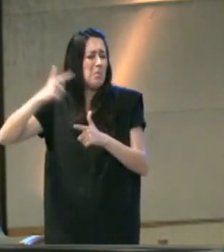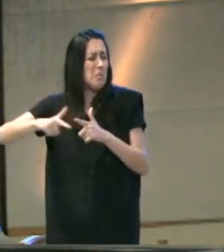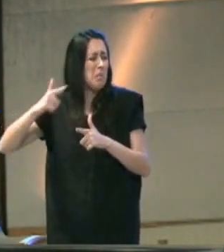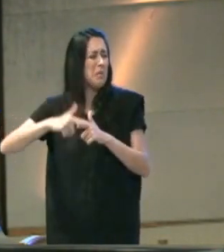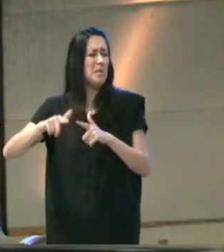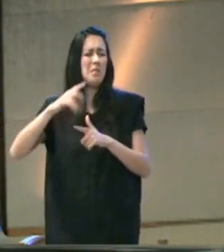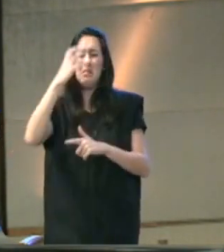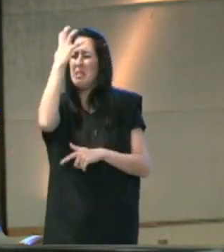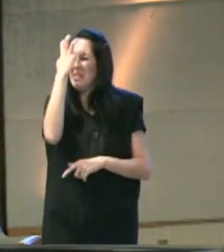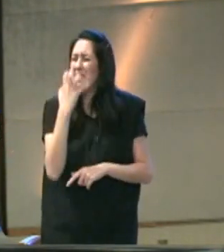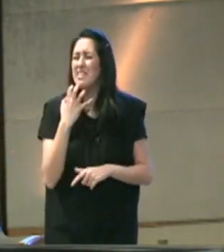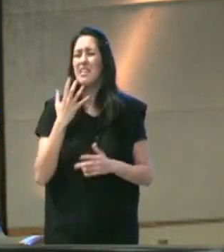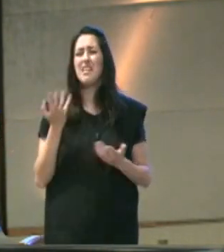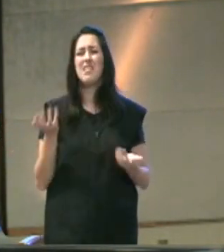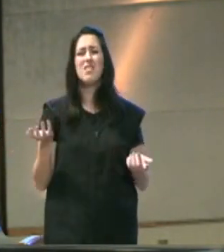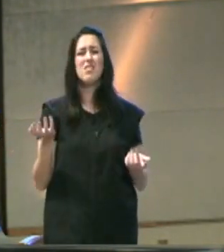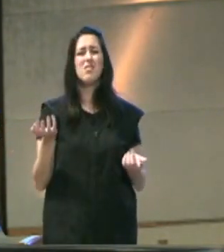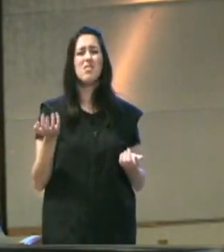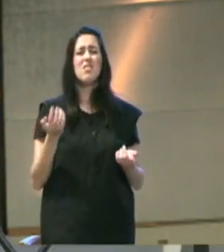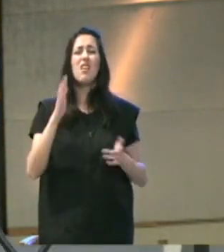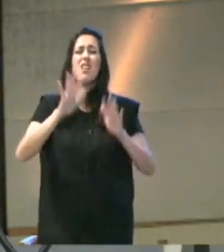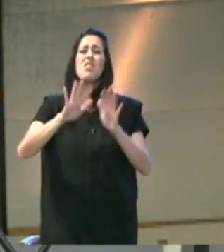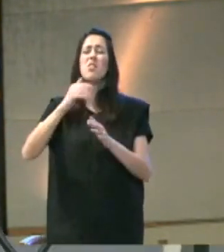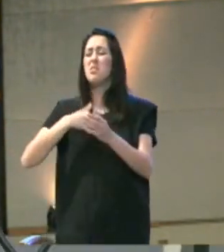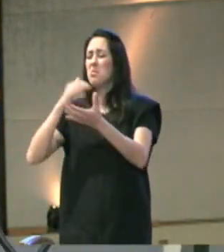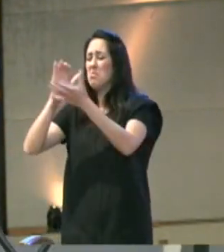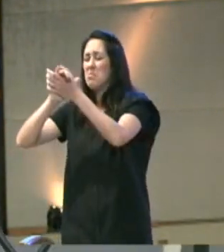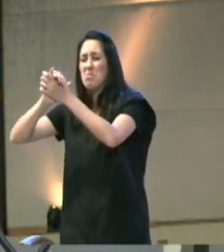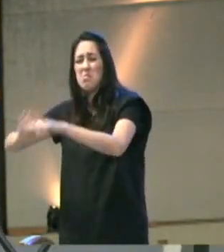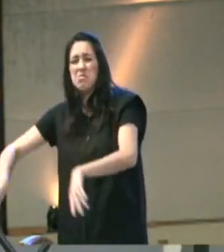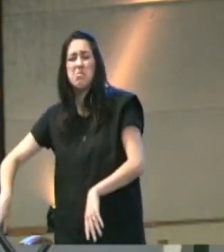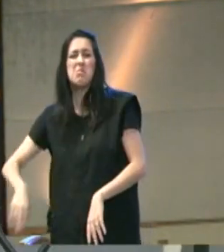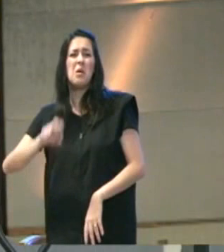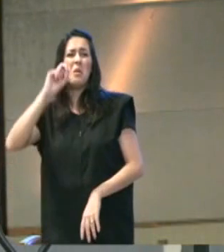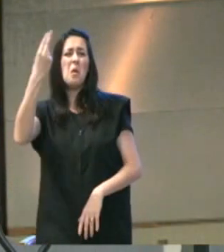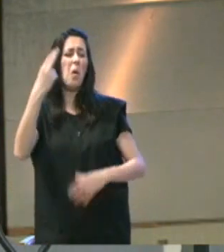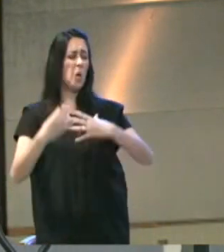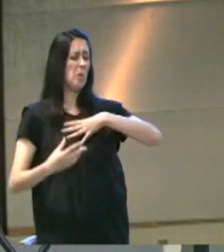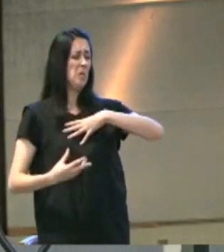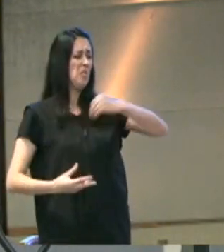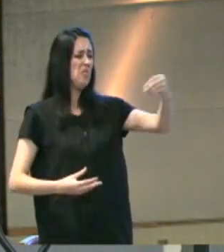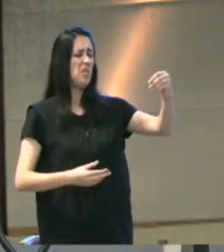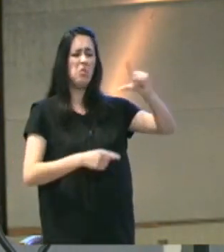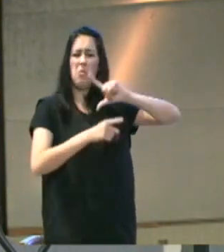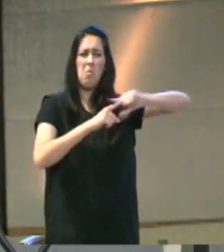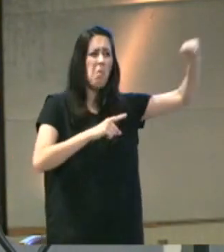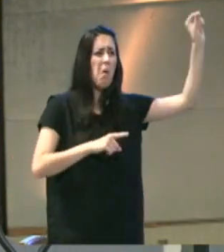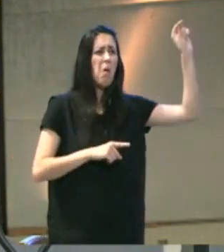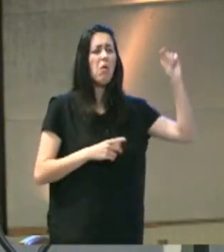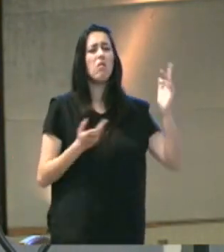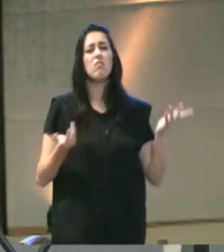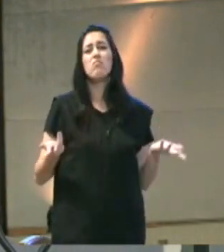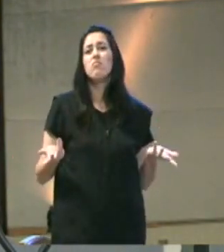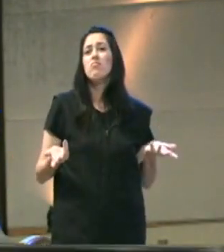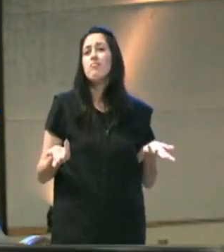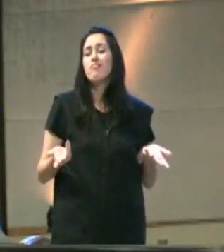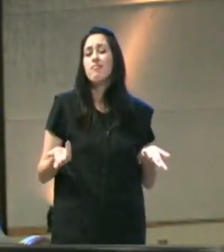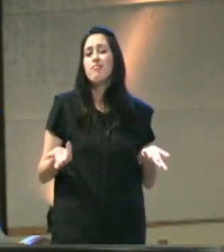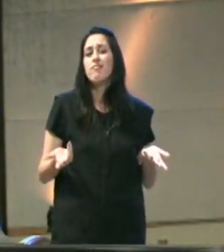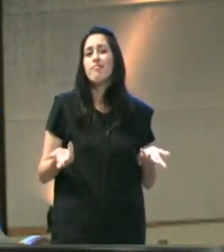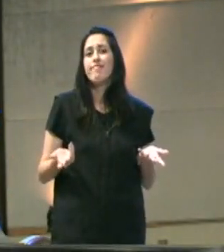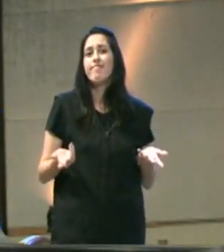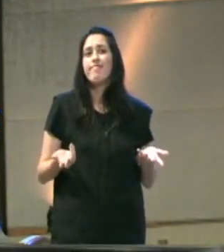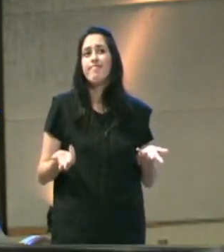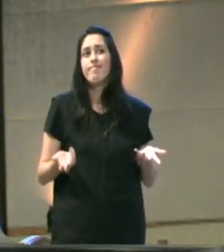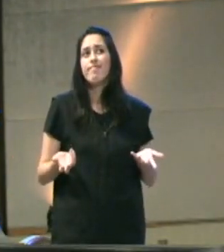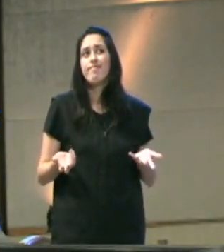Eu quero punir, eu quero me separar, eu quero expulsar meu filho de casa. O que eu quero?